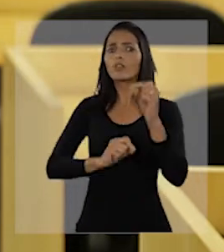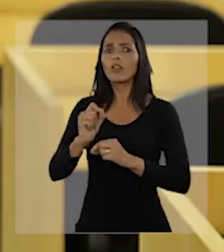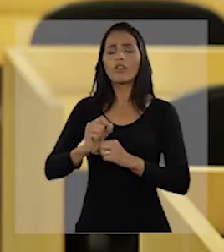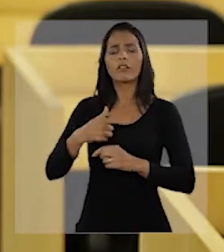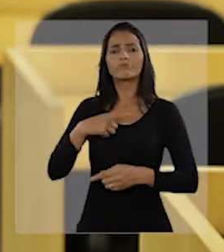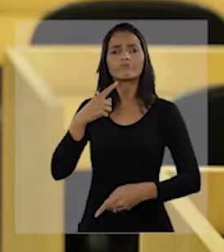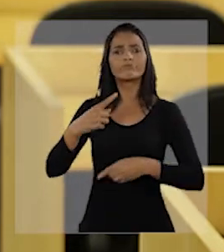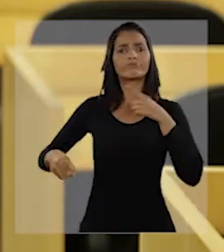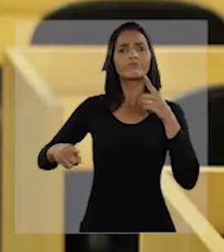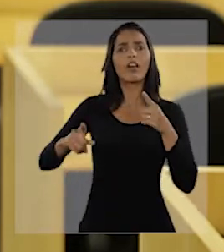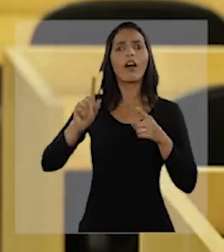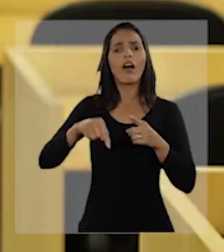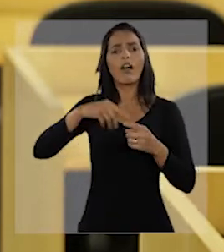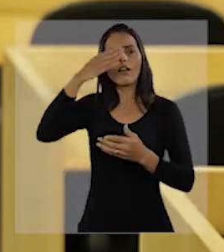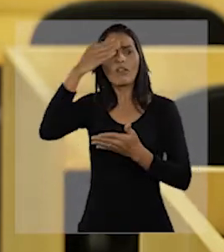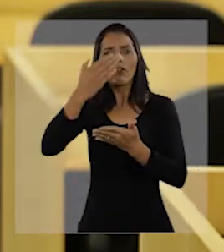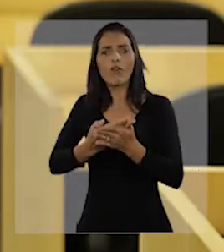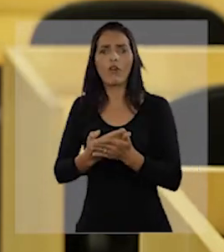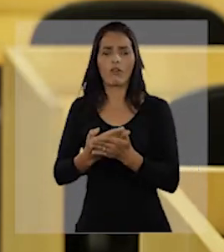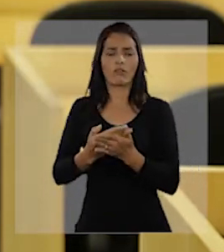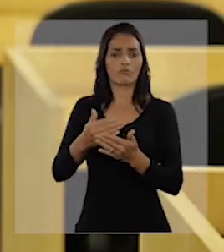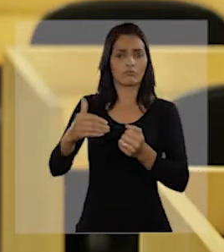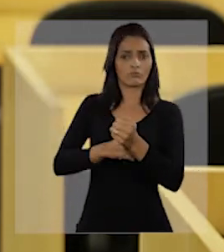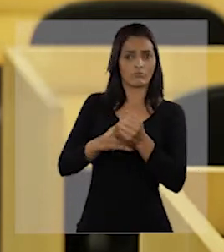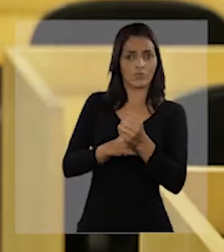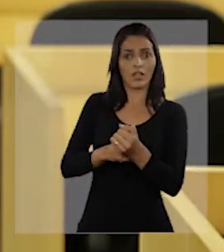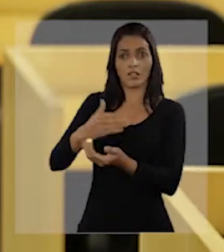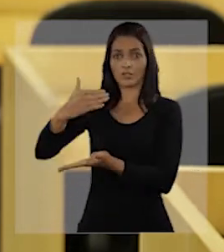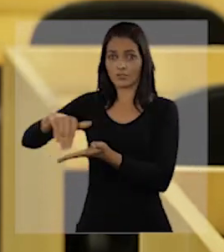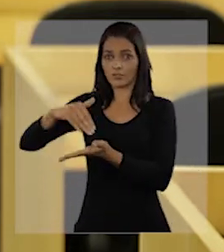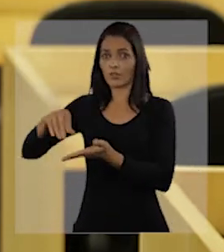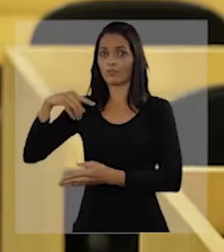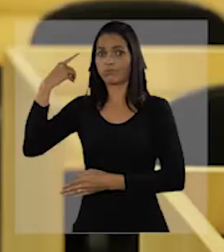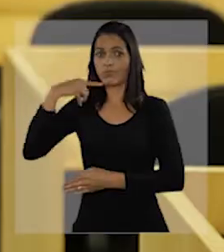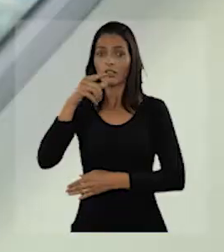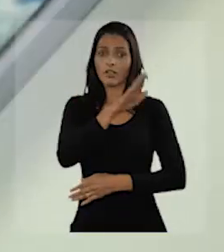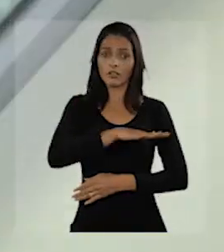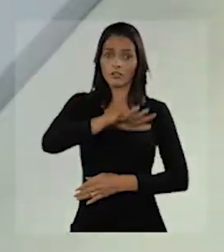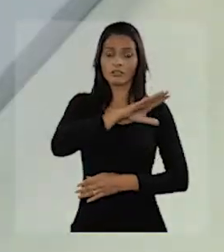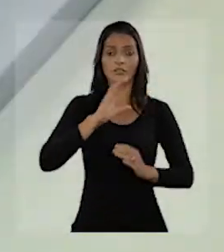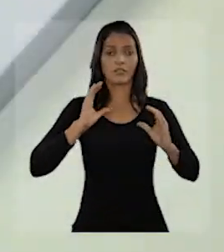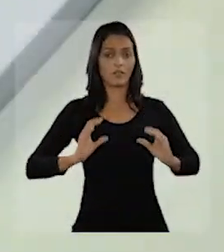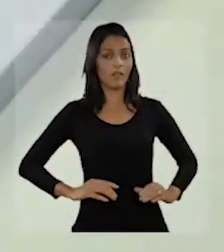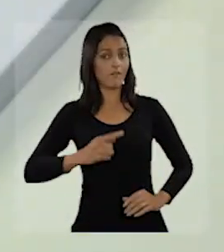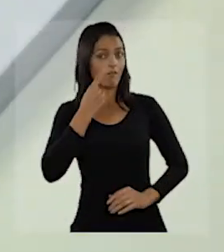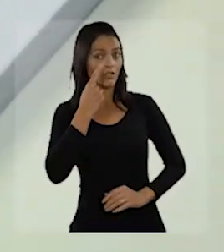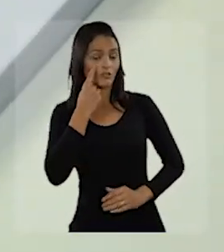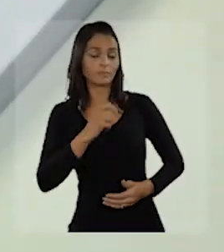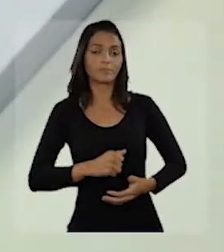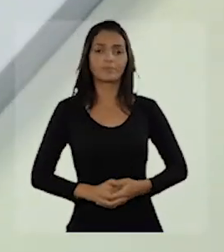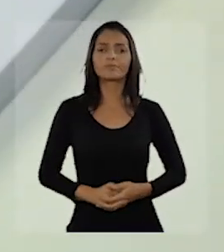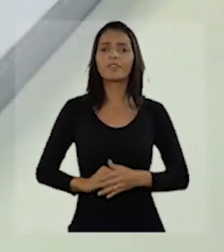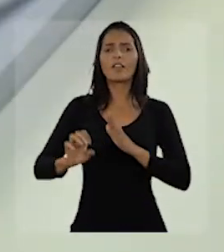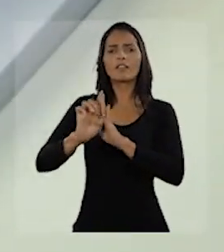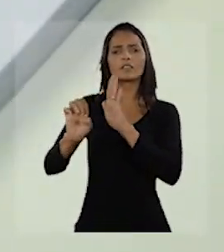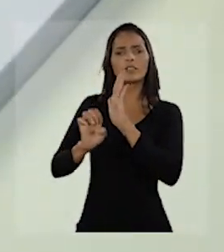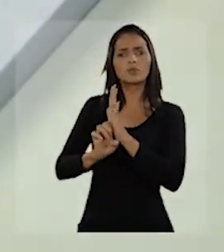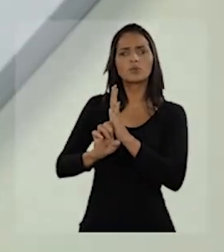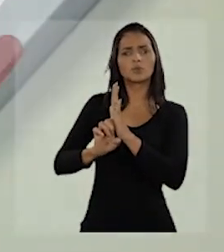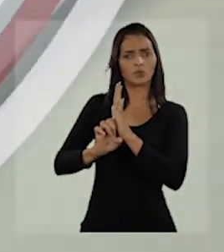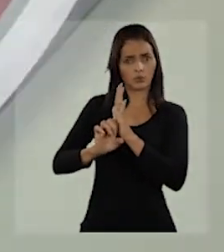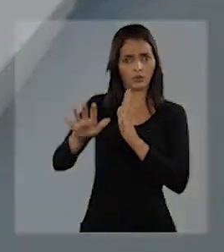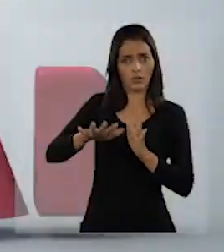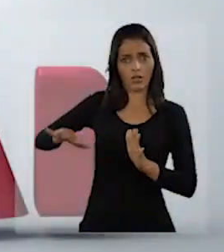confidencialidade dos escritórios de advocacia e seus clientes. Veja na matéria. O Estatuto da Advocacia deixa claro em